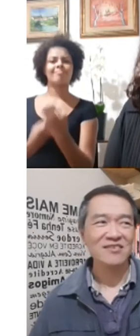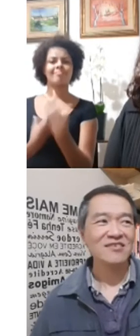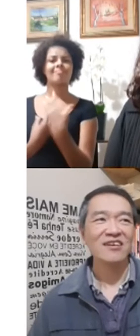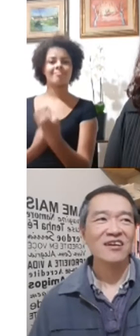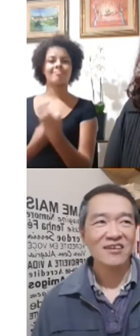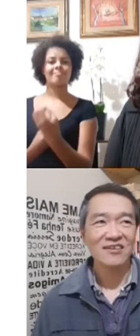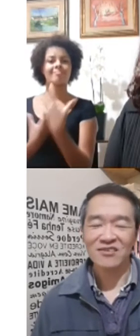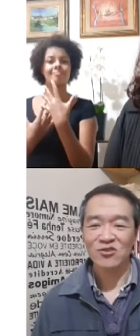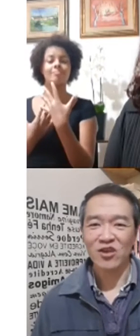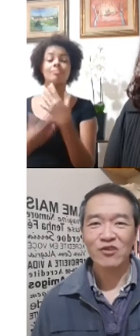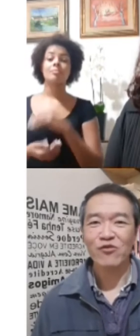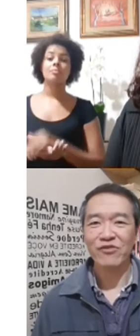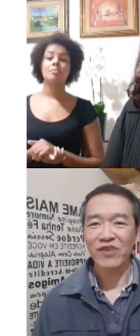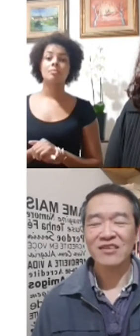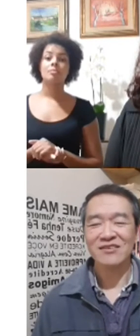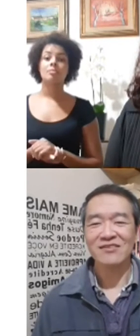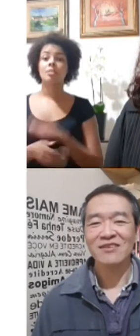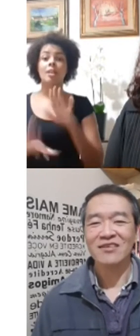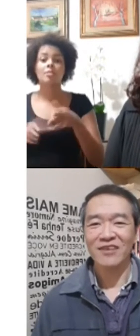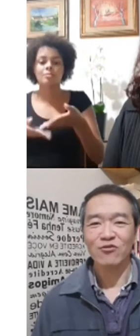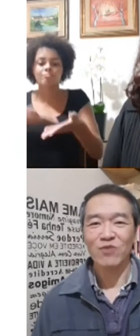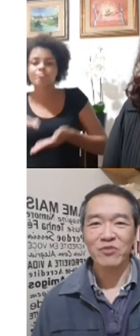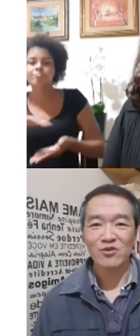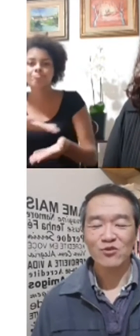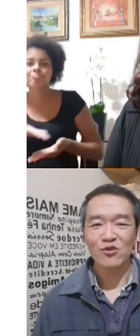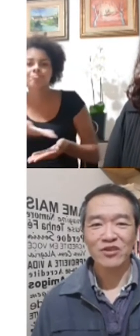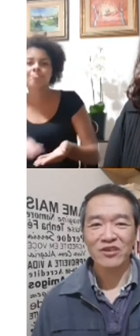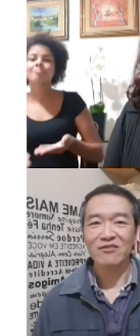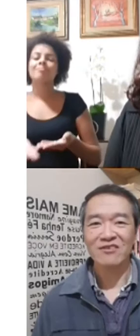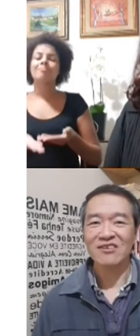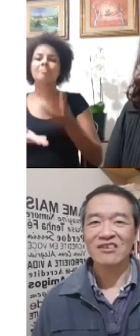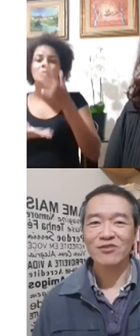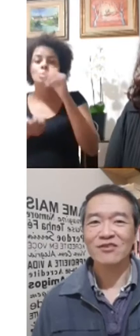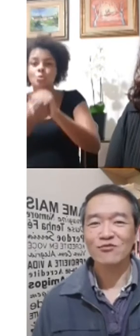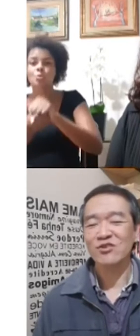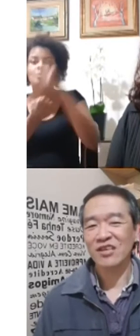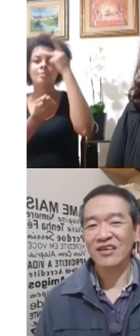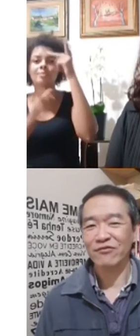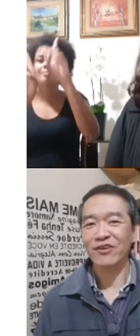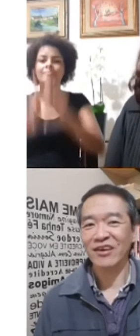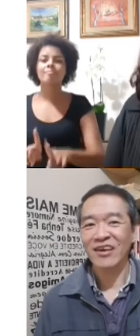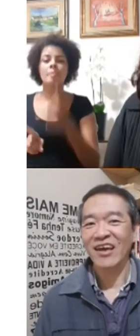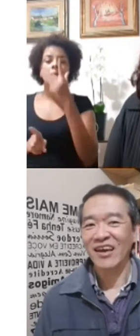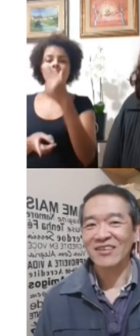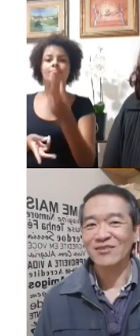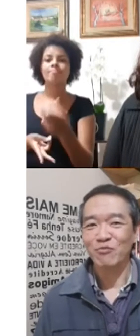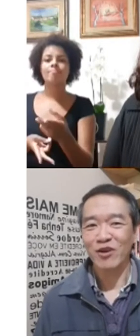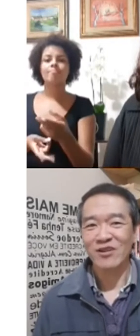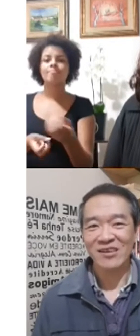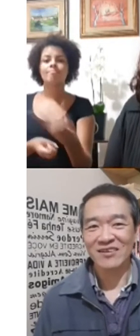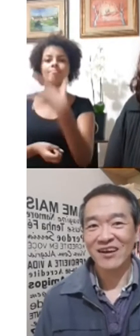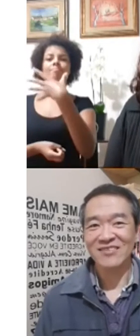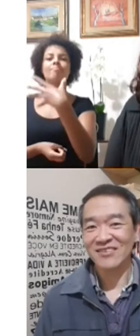às vezes, só na convivência, né, com uma pessoa, né, que você consegue ver